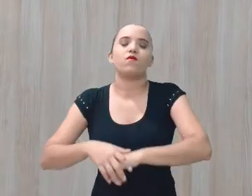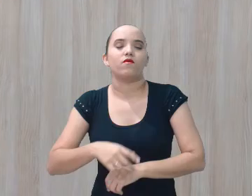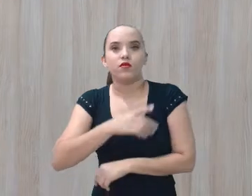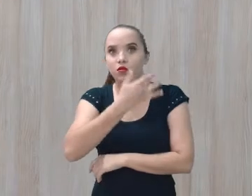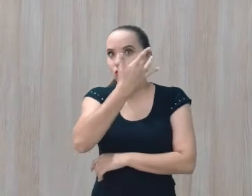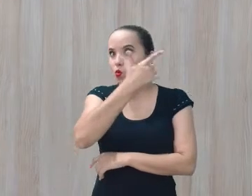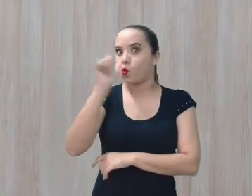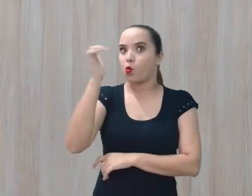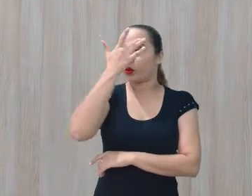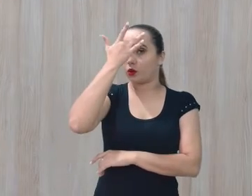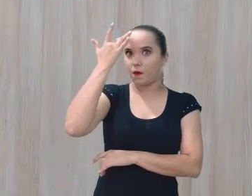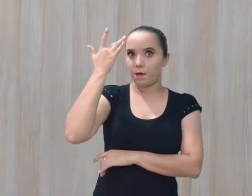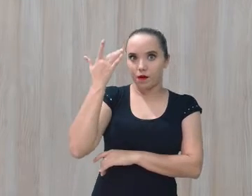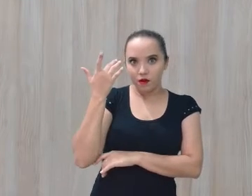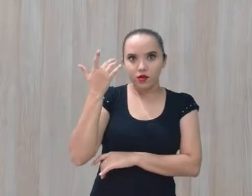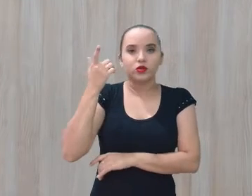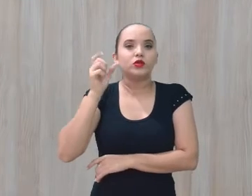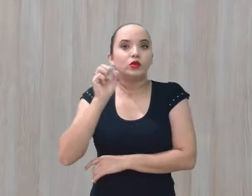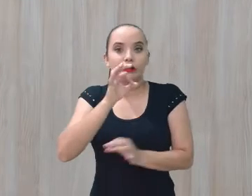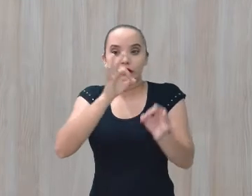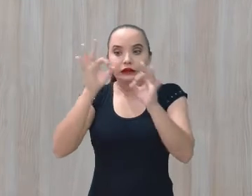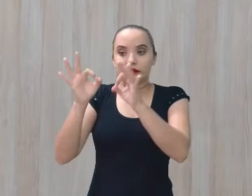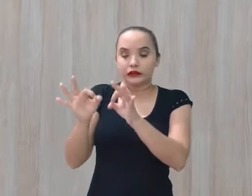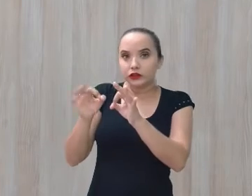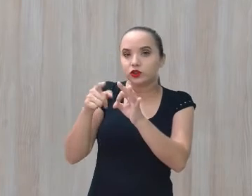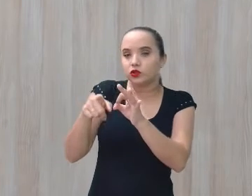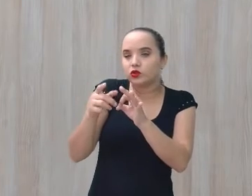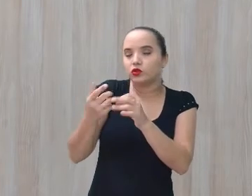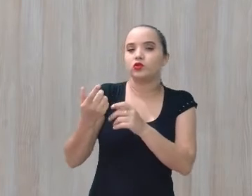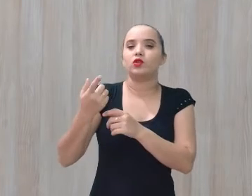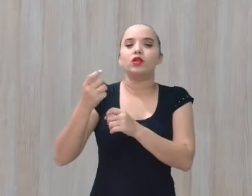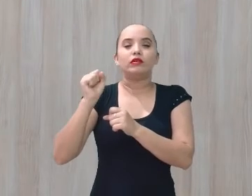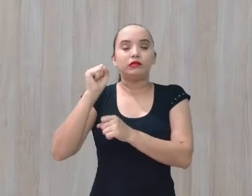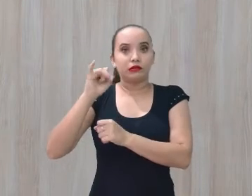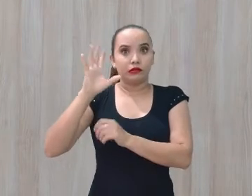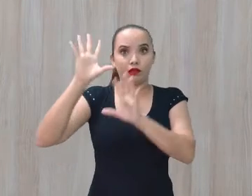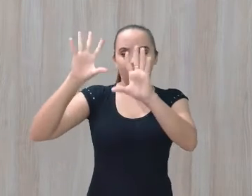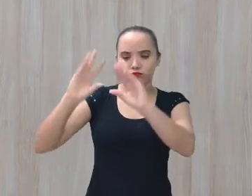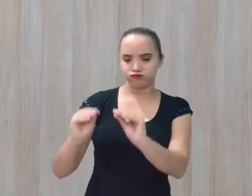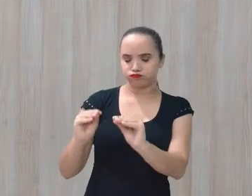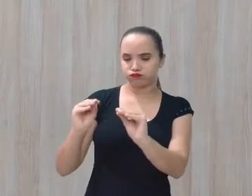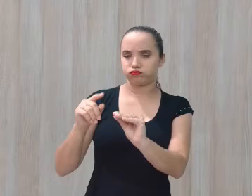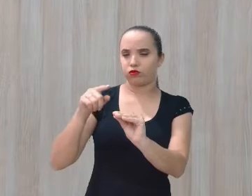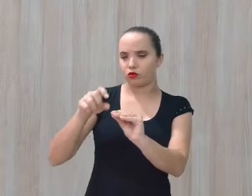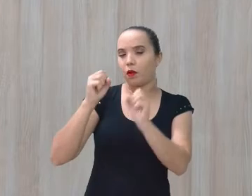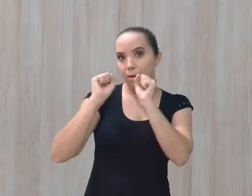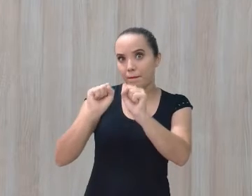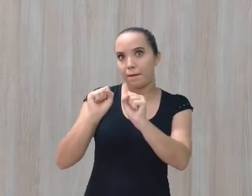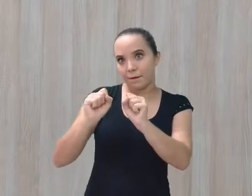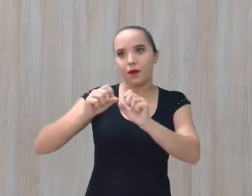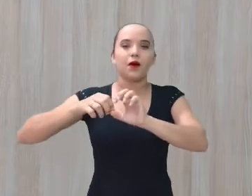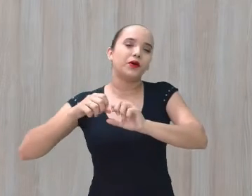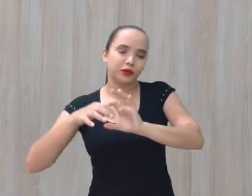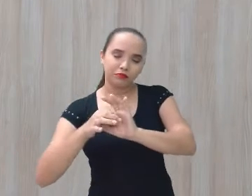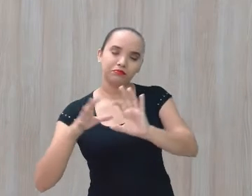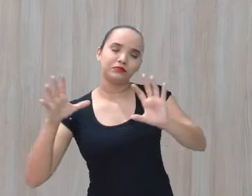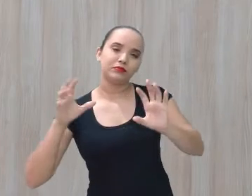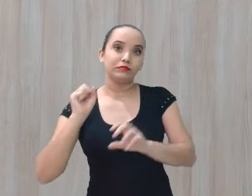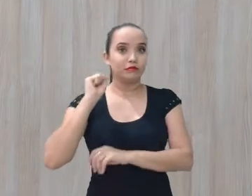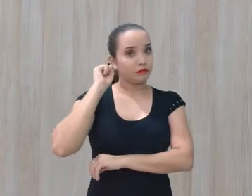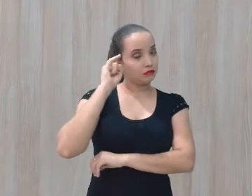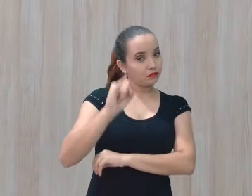repente você ainda não se conectou pela TV e gostaria. Se está desligada, muito bom para você. Se alguém está